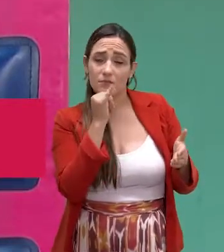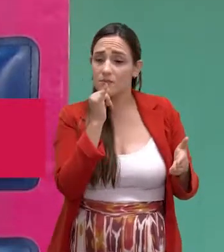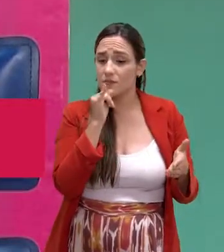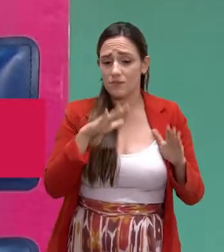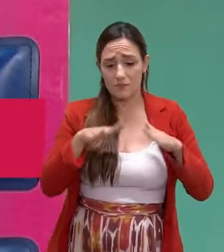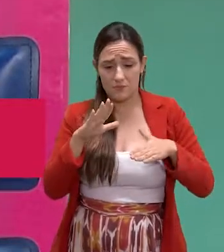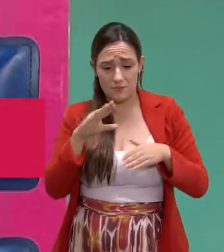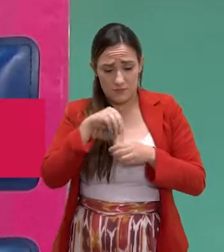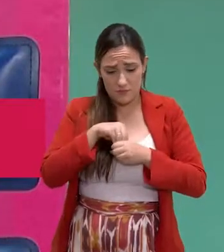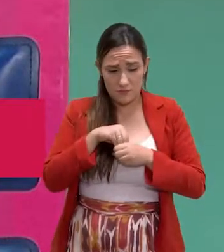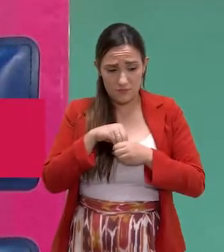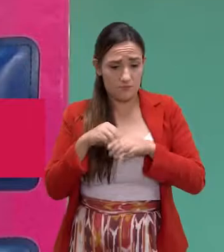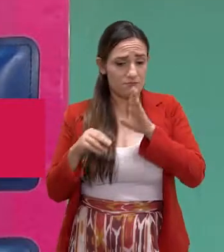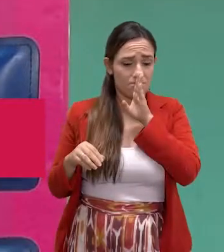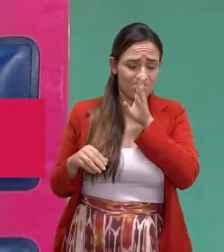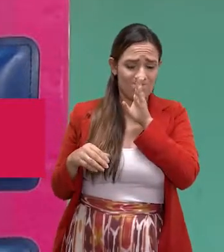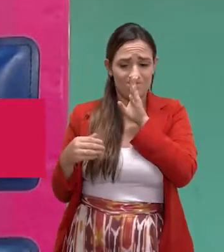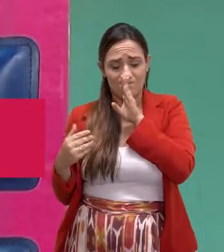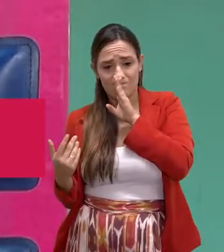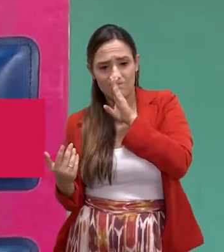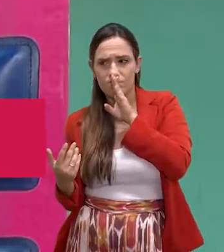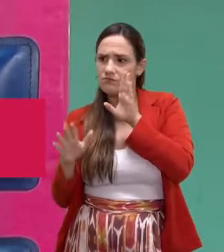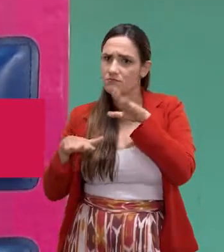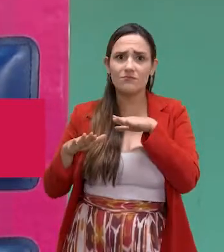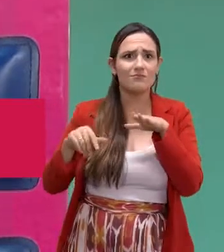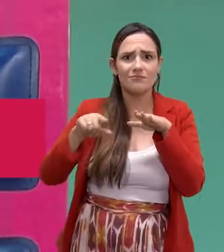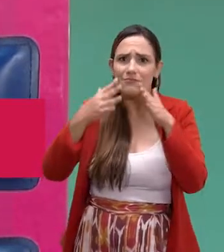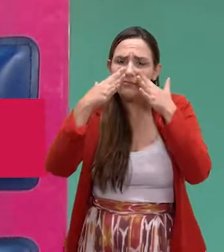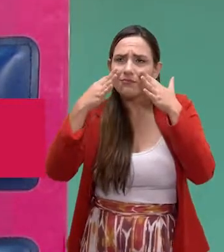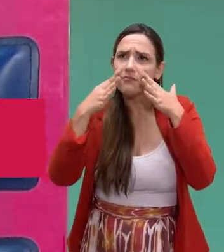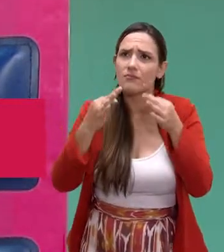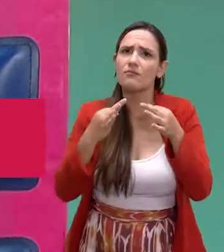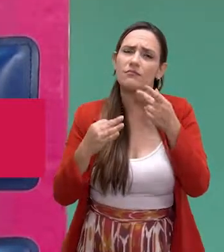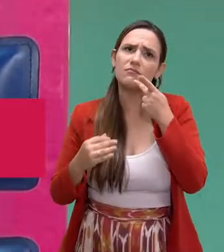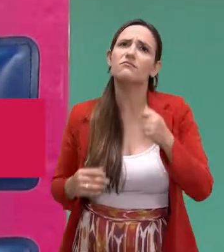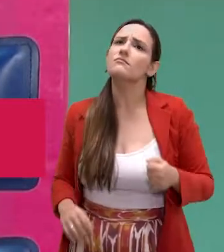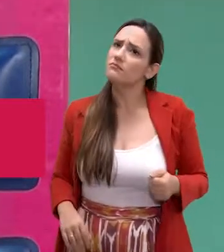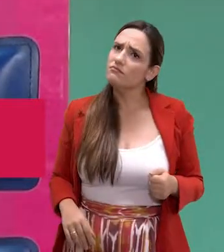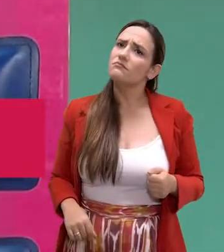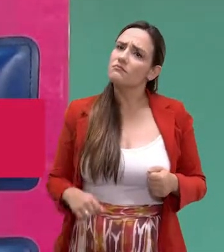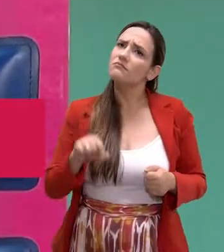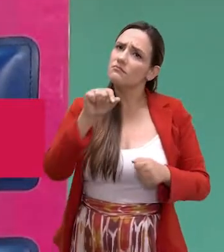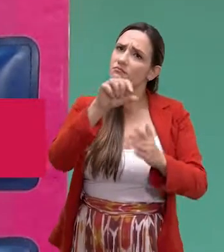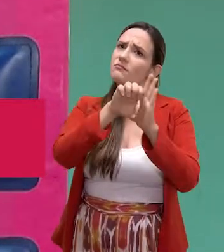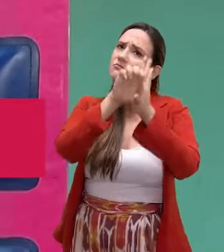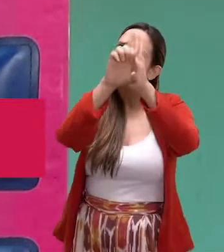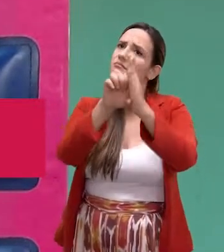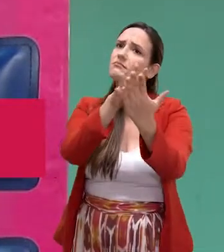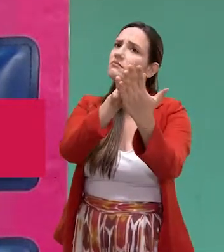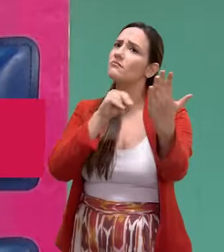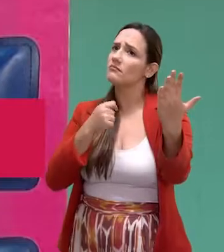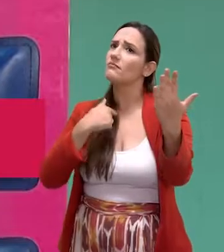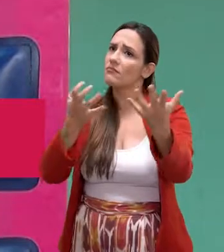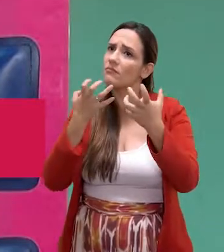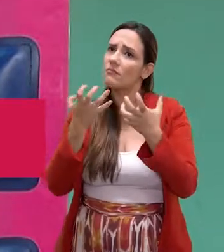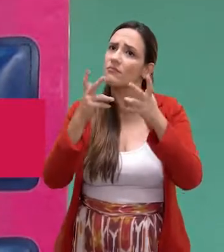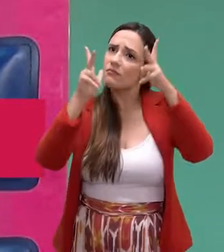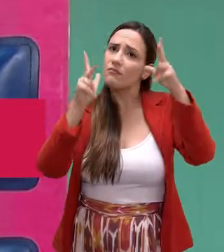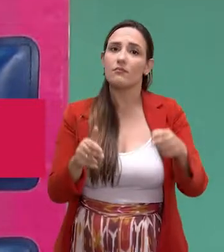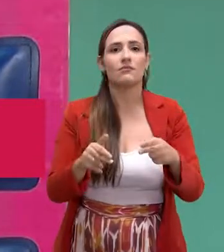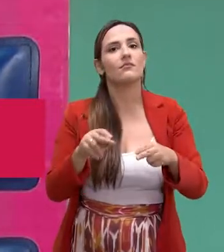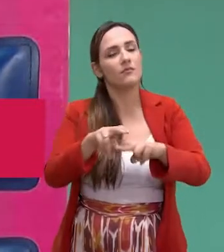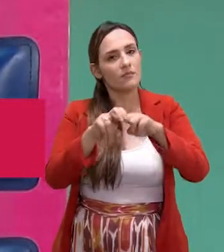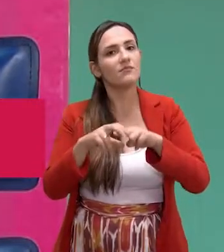está, e nos ouvindo o relato, possa, de alguma forma, ter esse despertar. Então, acho que encorajar